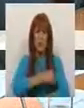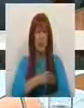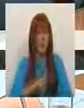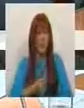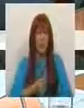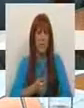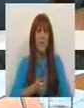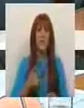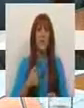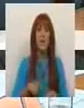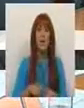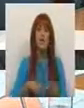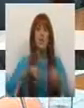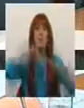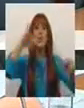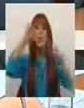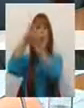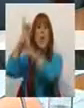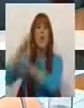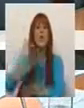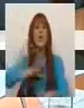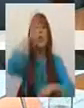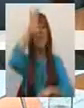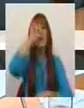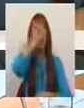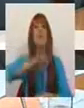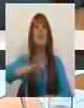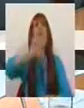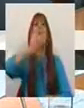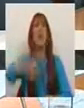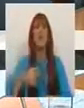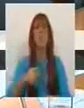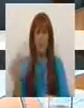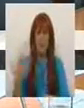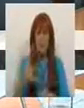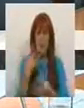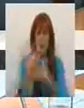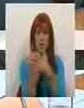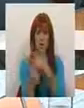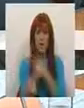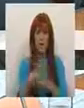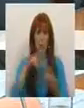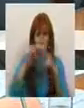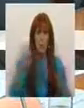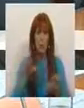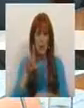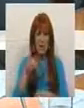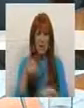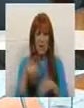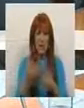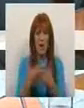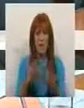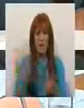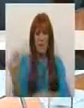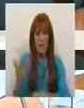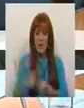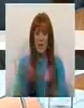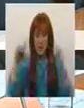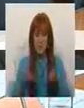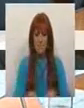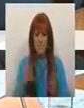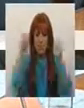local. E os restantes municípios, Sr. Ministro do Ambiente, têm direito aos descontos que a Câmara de Lisboa vai fazer? Têm direito